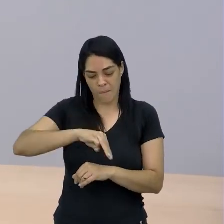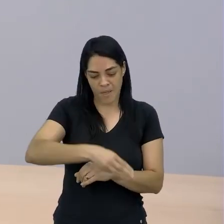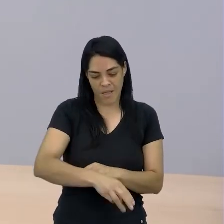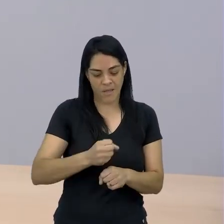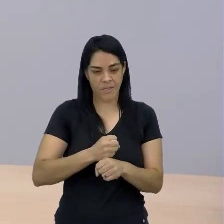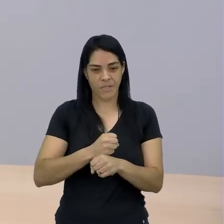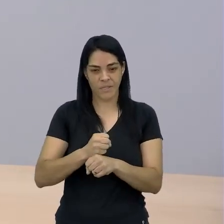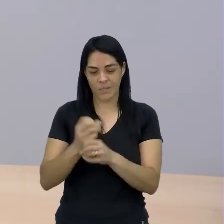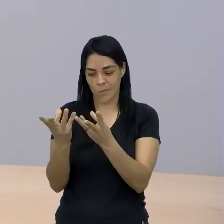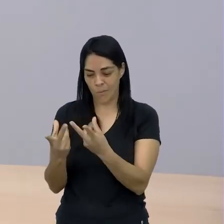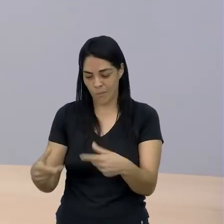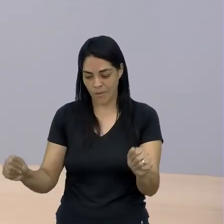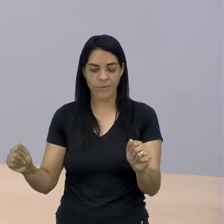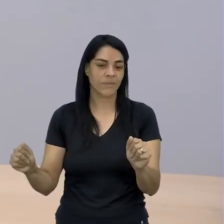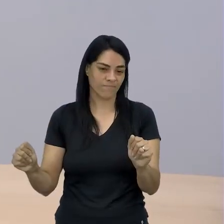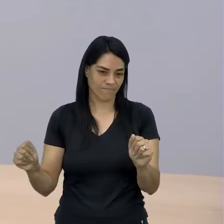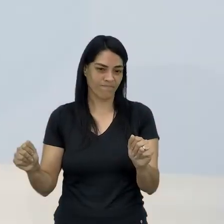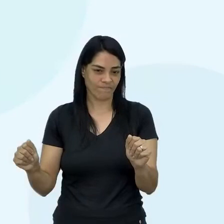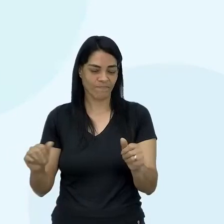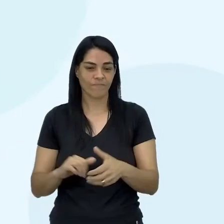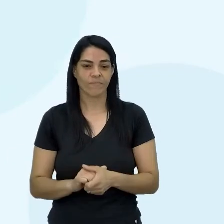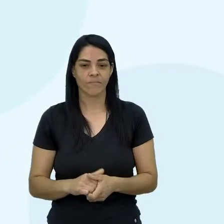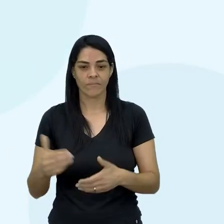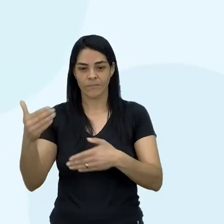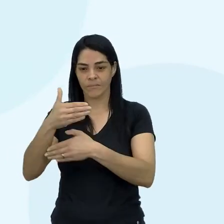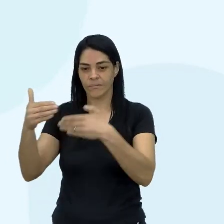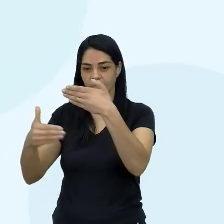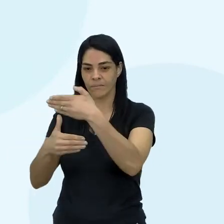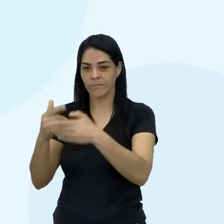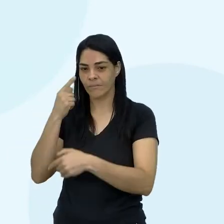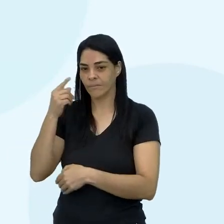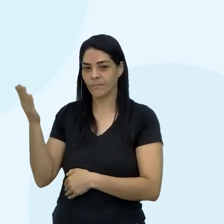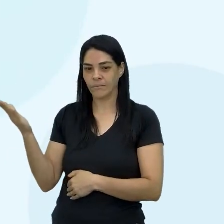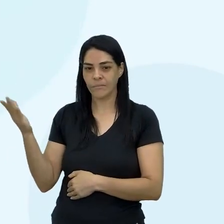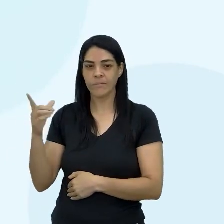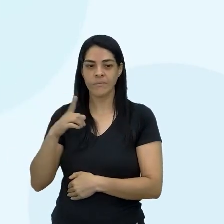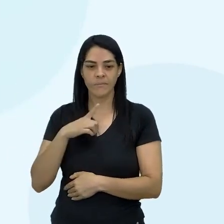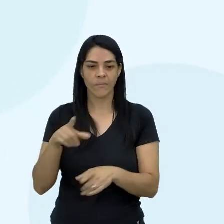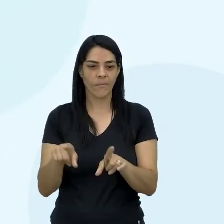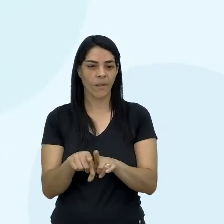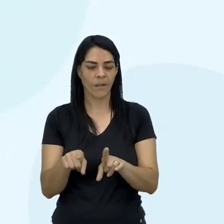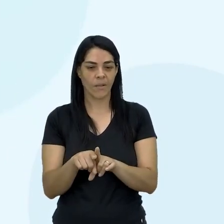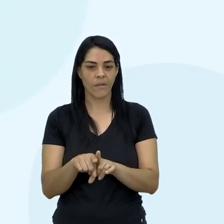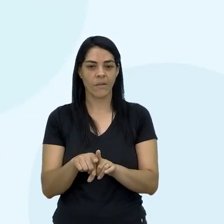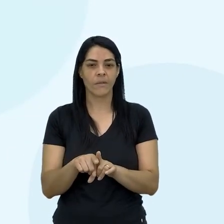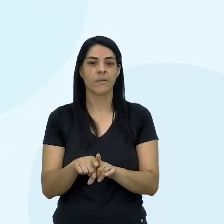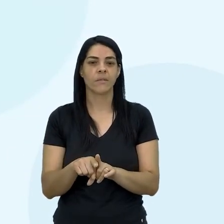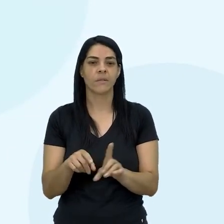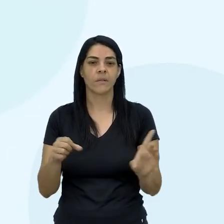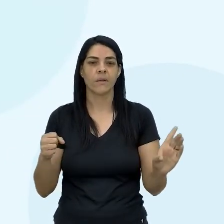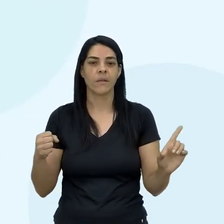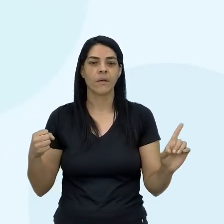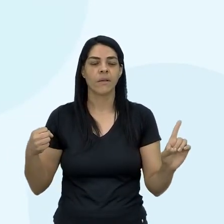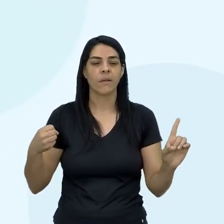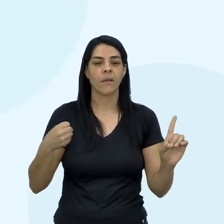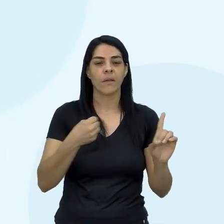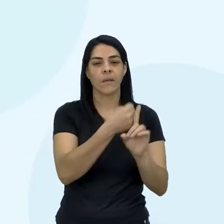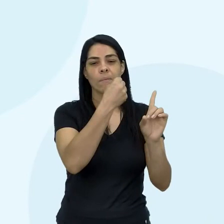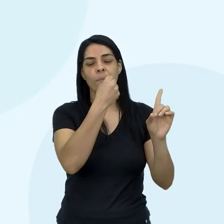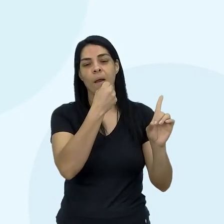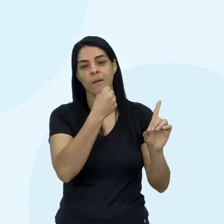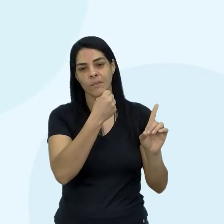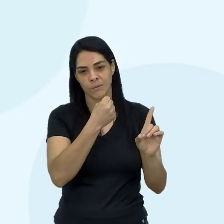de anos. Vamos voltar aqui para o LED? A gente tem também aqui impactos